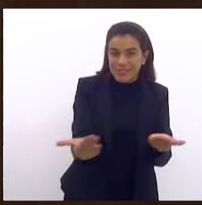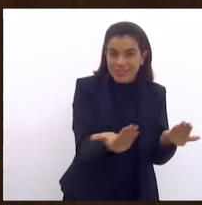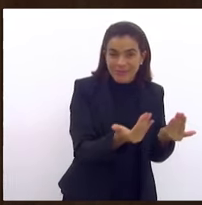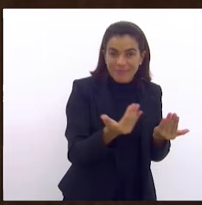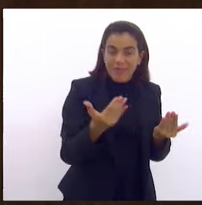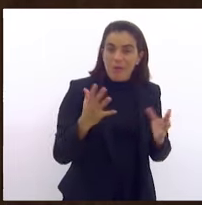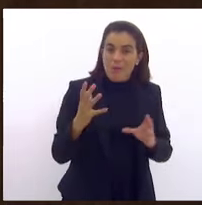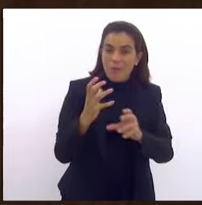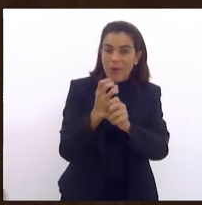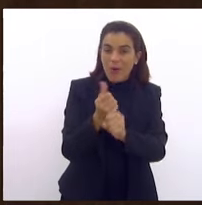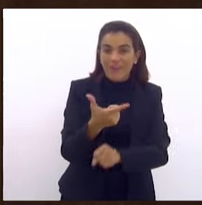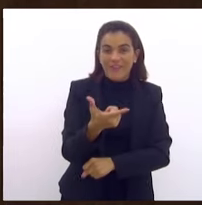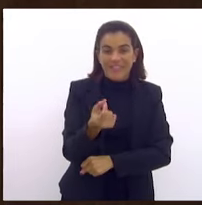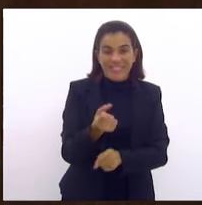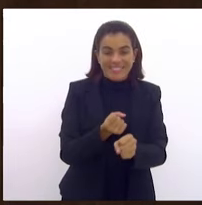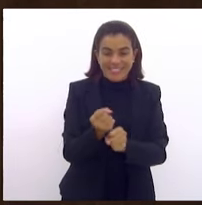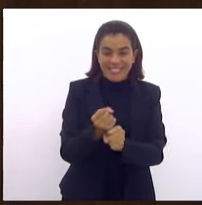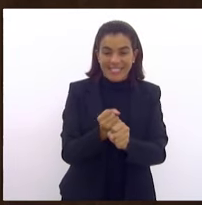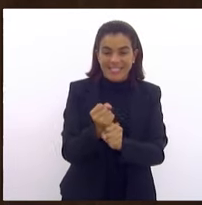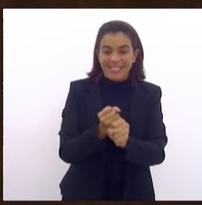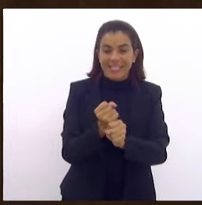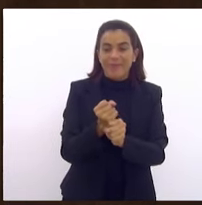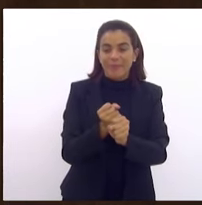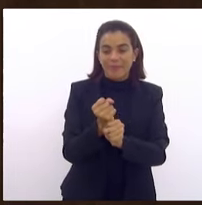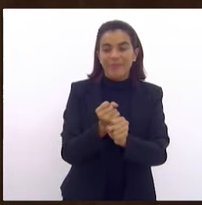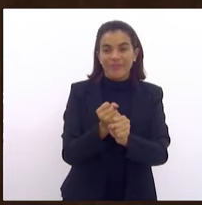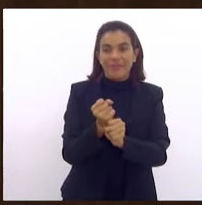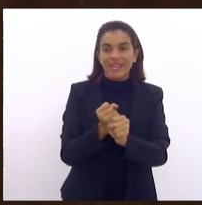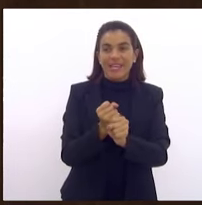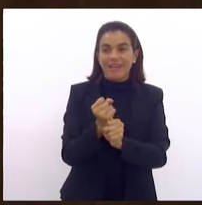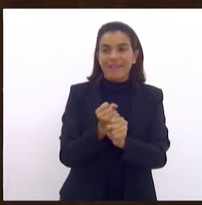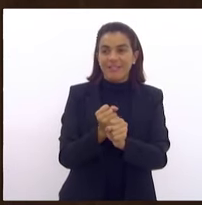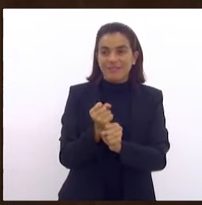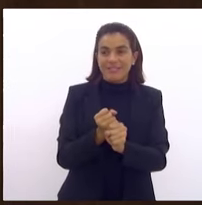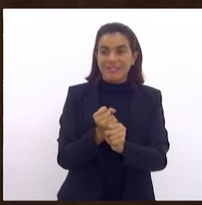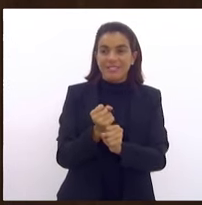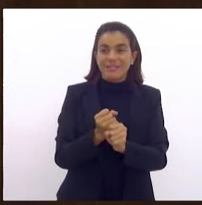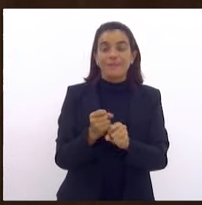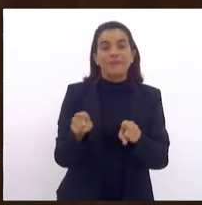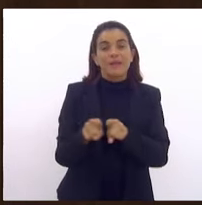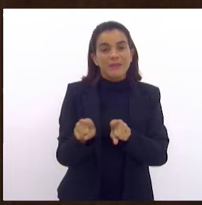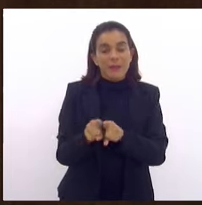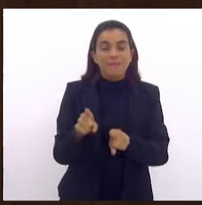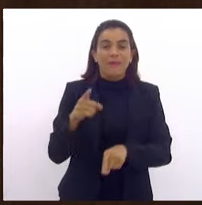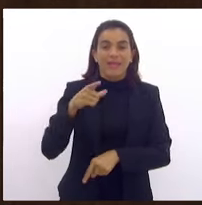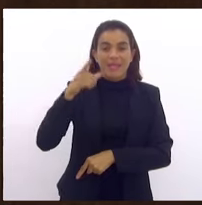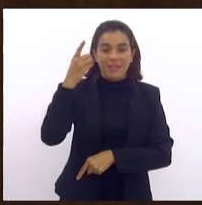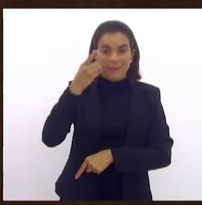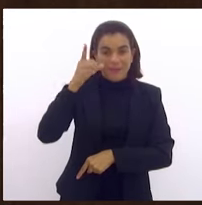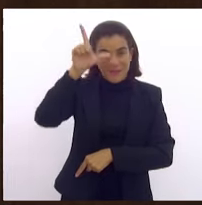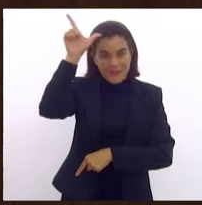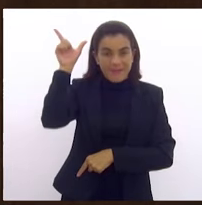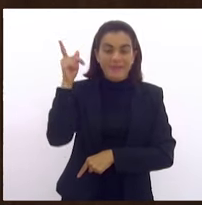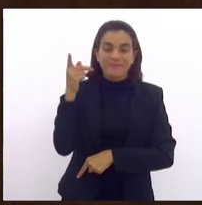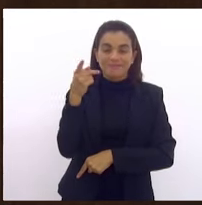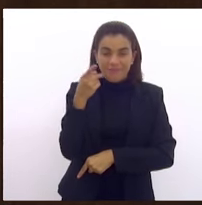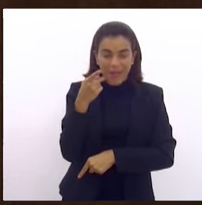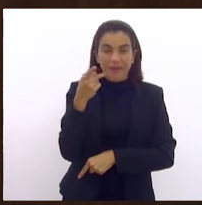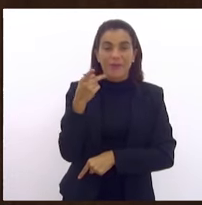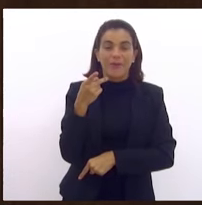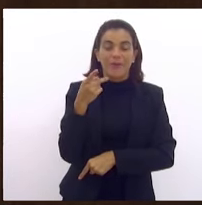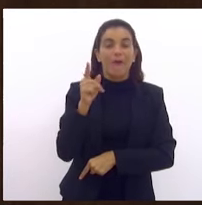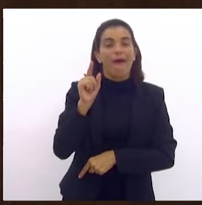anos, e o deputado Luiz Paulo também, nesse ano, comemora 20 anos atuando aqui como parlamentar nesta casa, que eu falo que